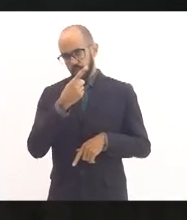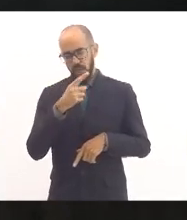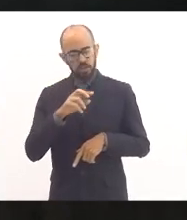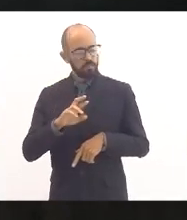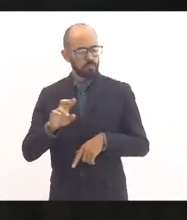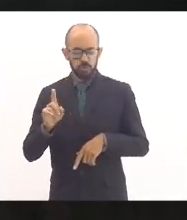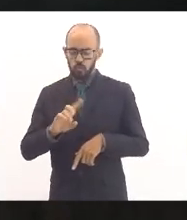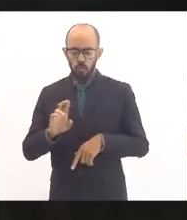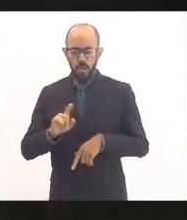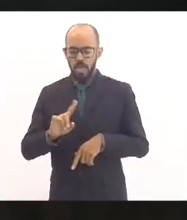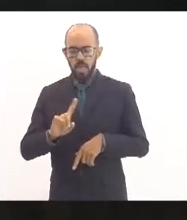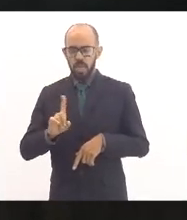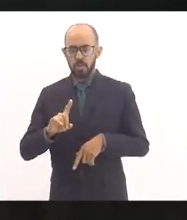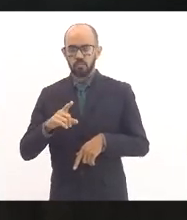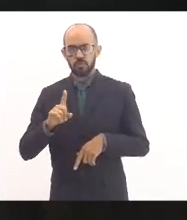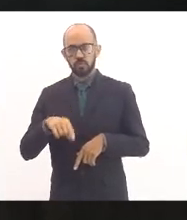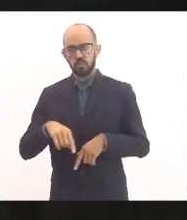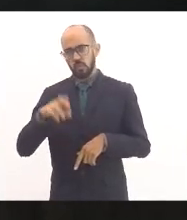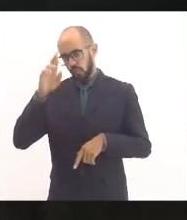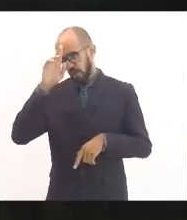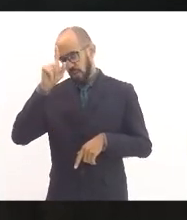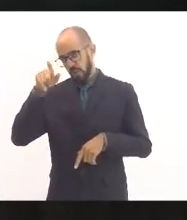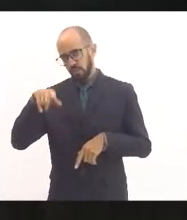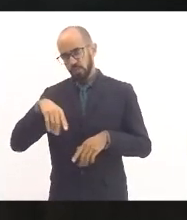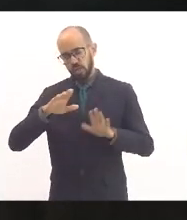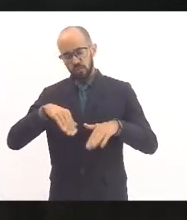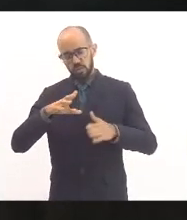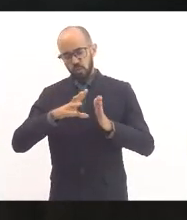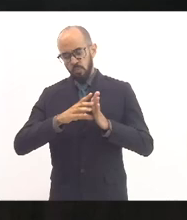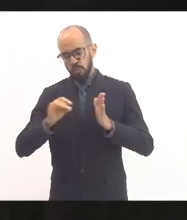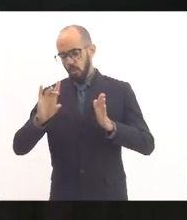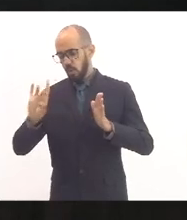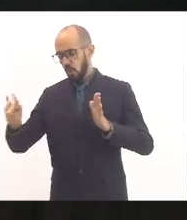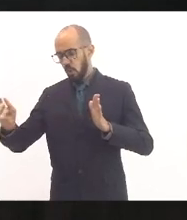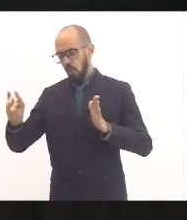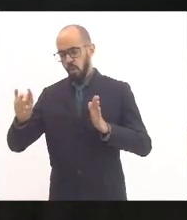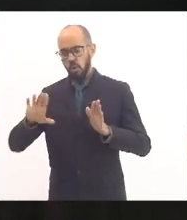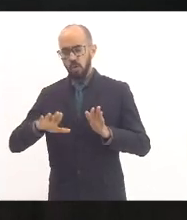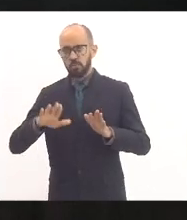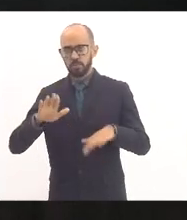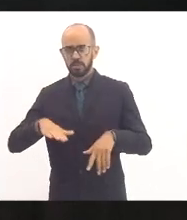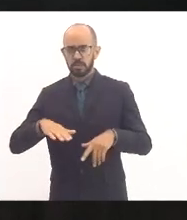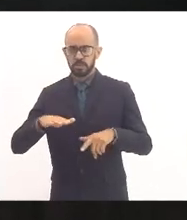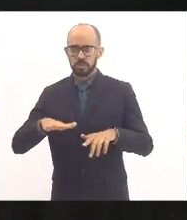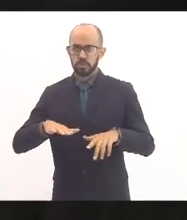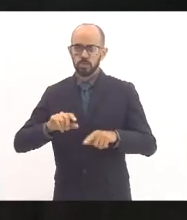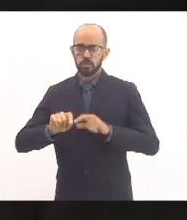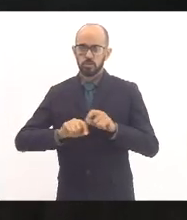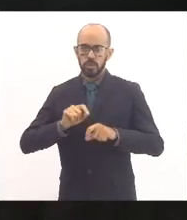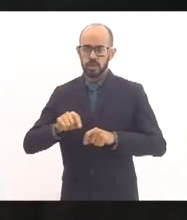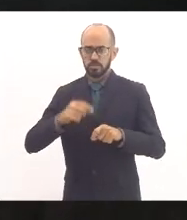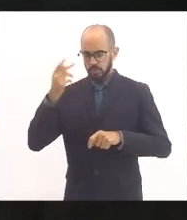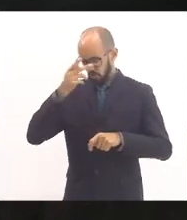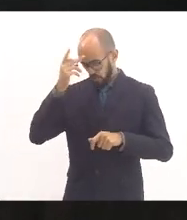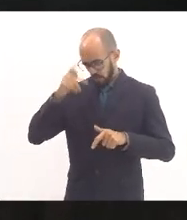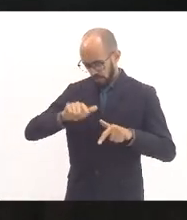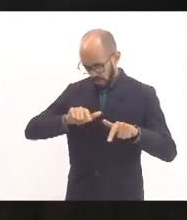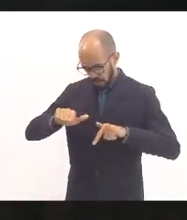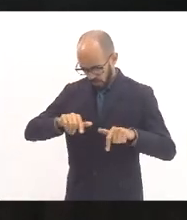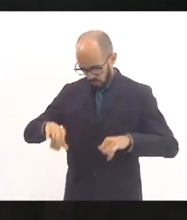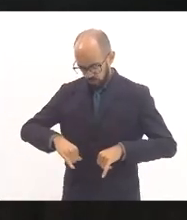foi um equívoco entendeu De repente recortar o colaram enfim pessoas trabalharam muito duro mas